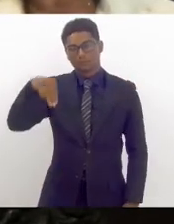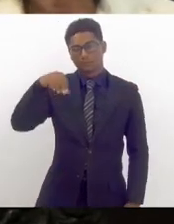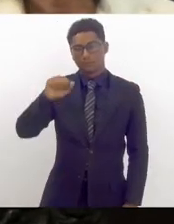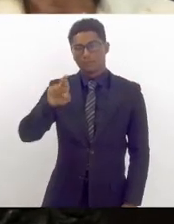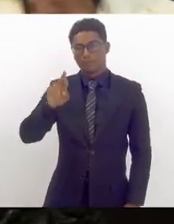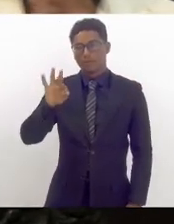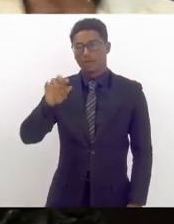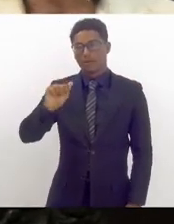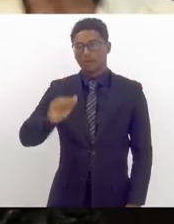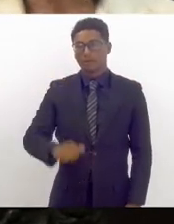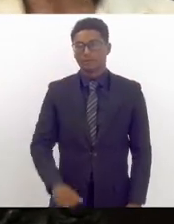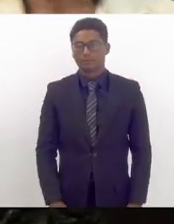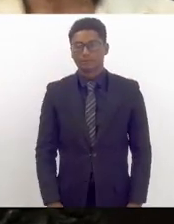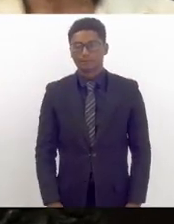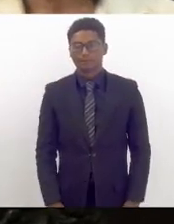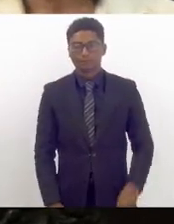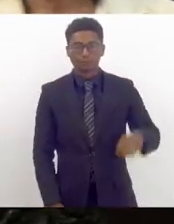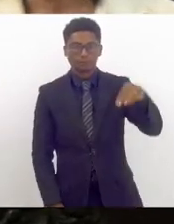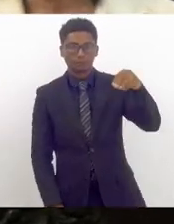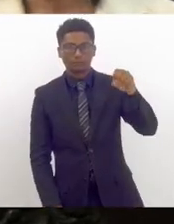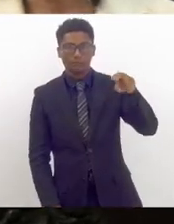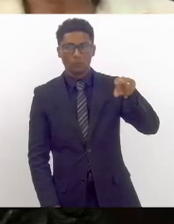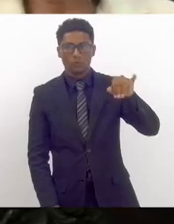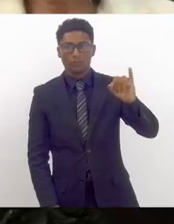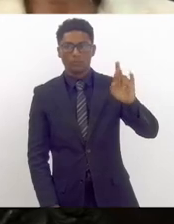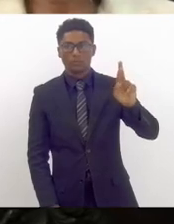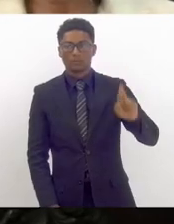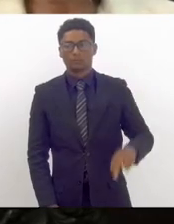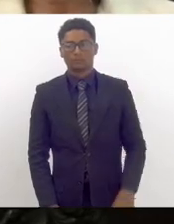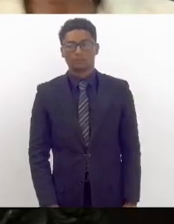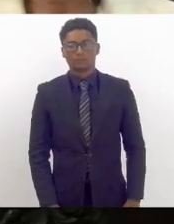Rocha, Munir Neto,